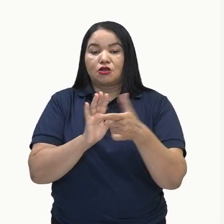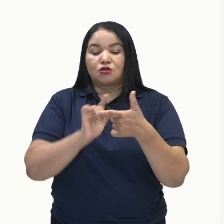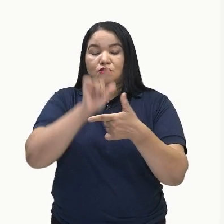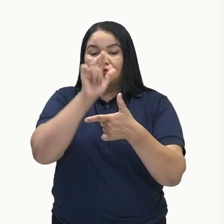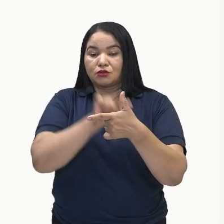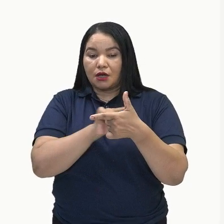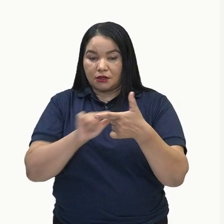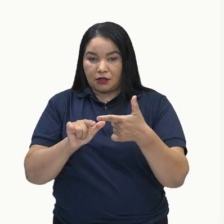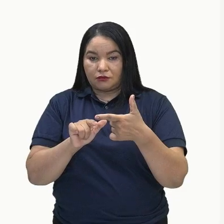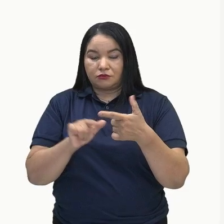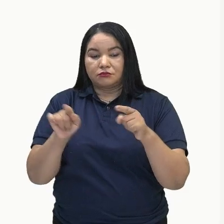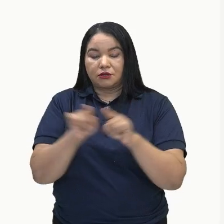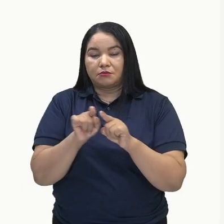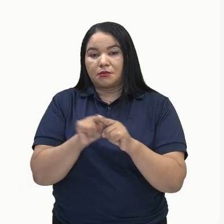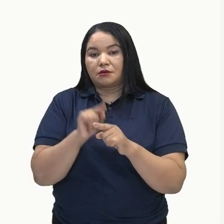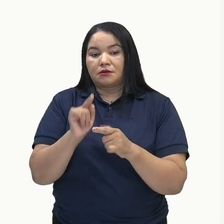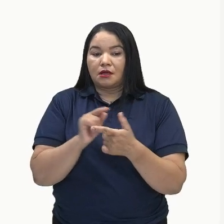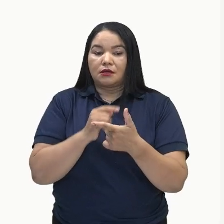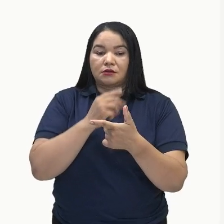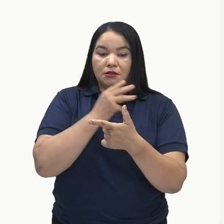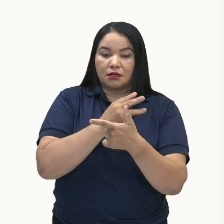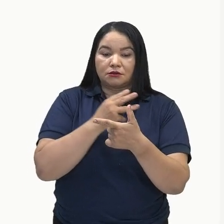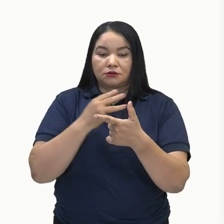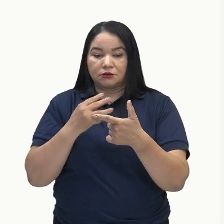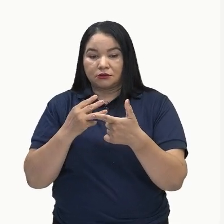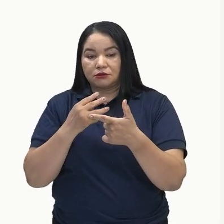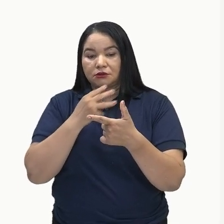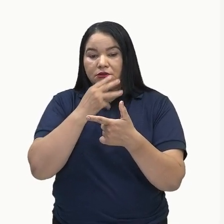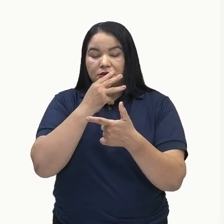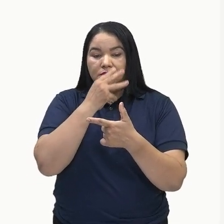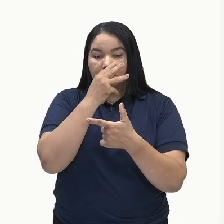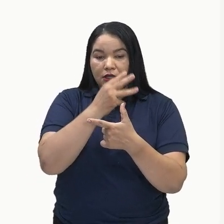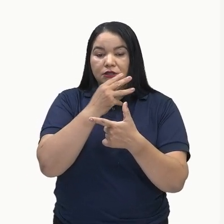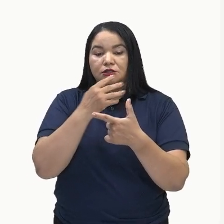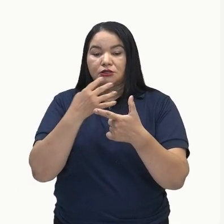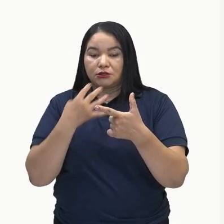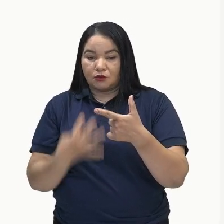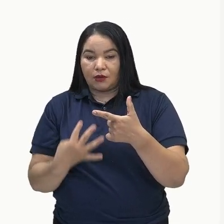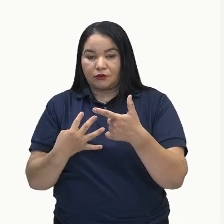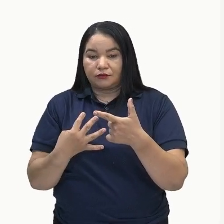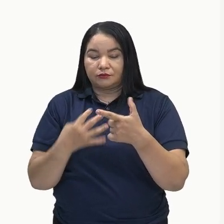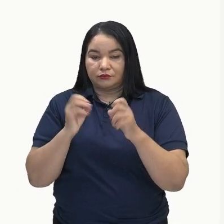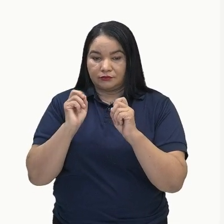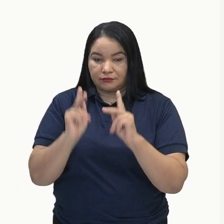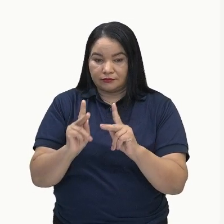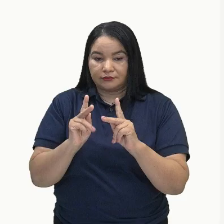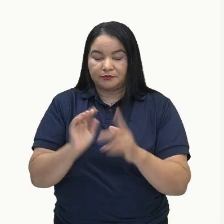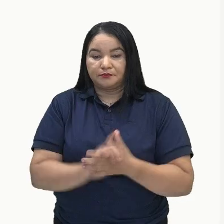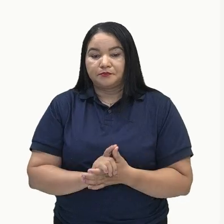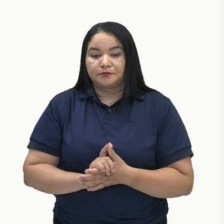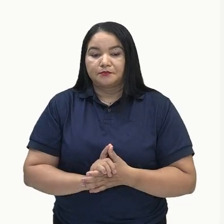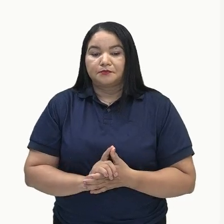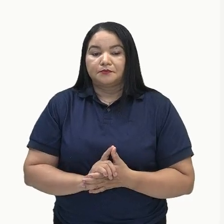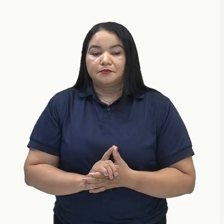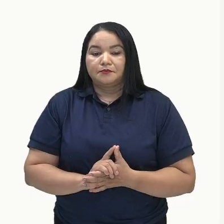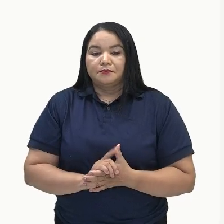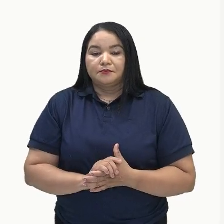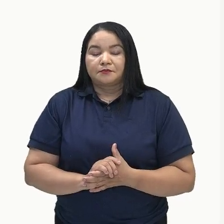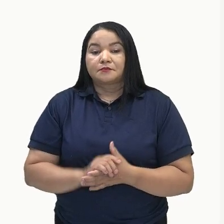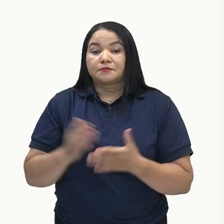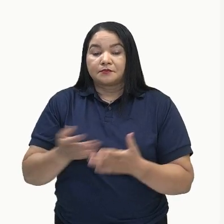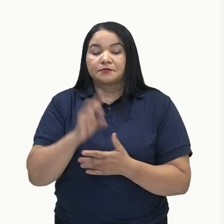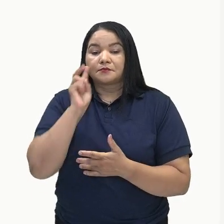caso aqui mede 3, um mede 3 e o outro mede 4. Ok? Bom, bora visualizar isso